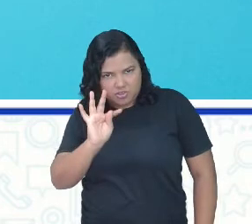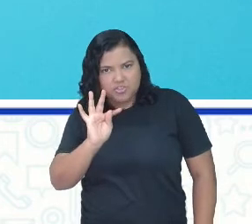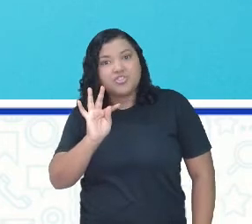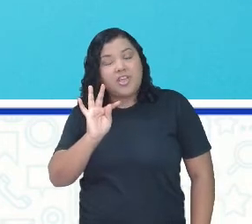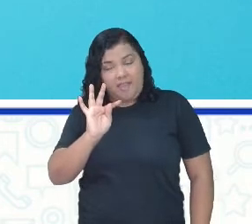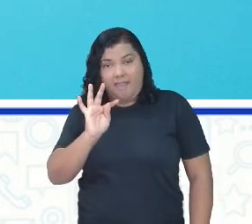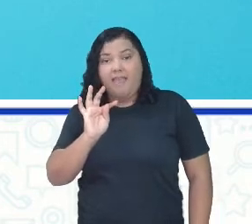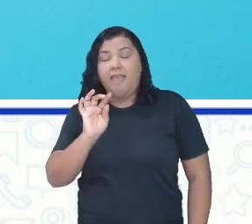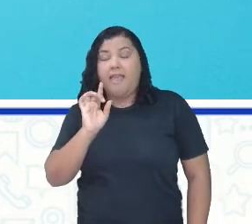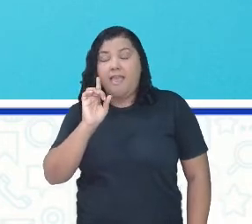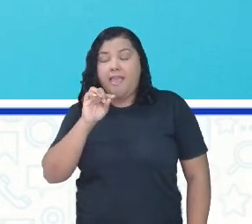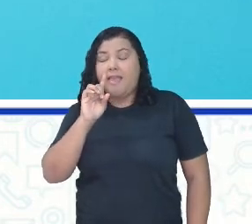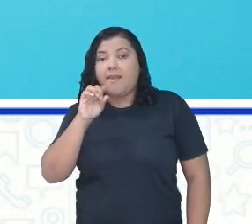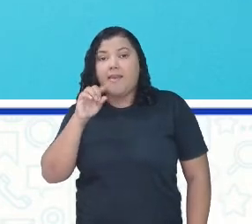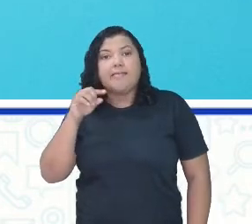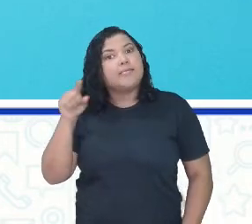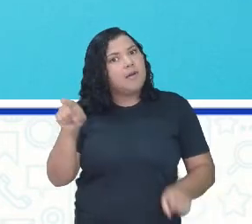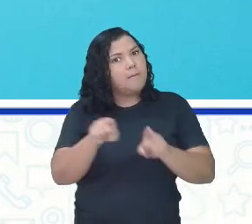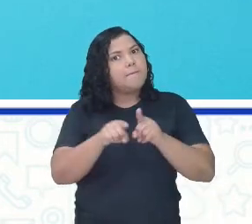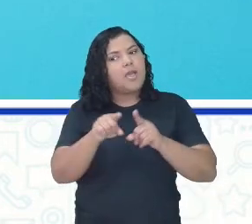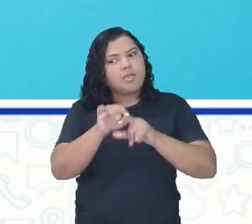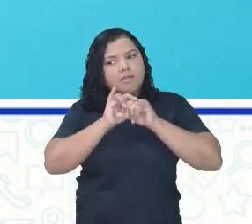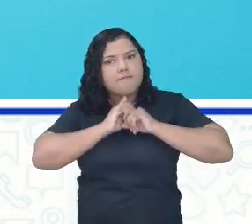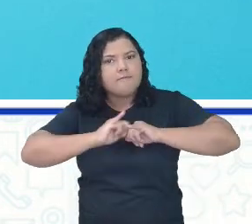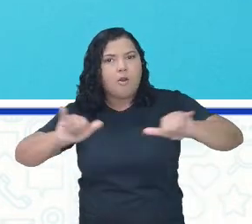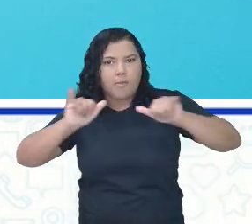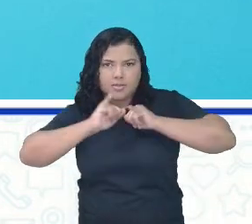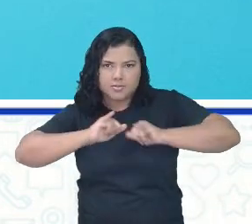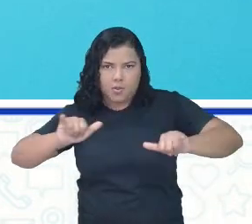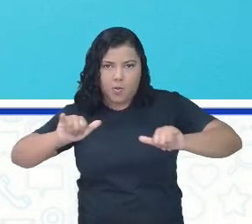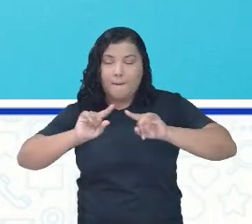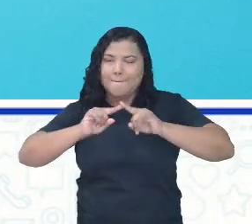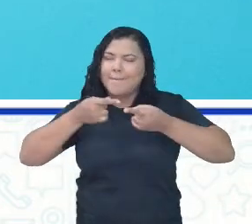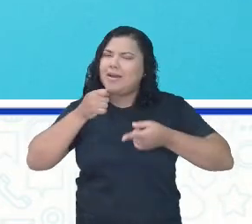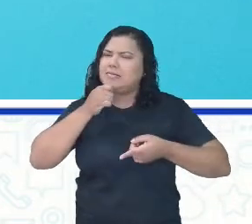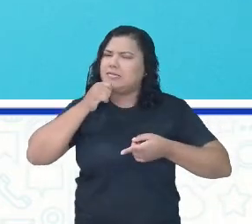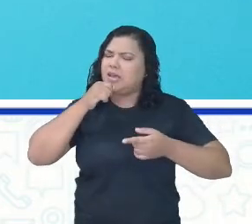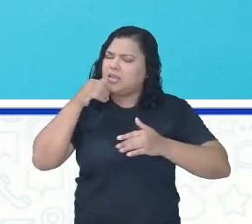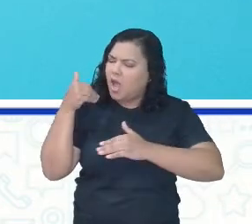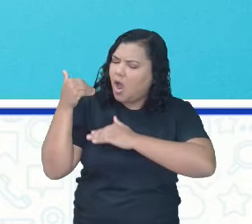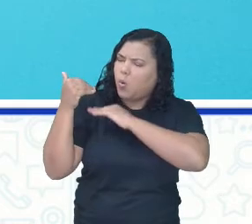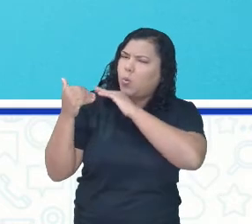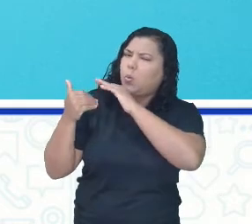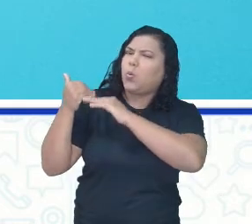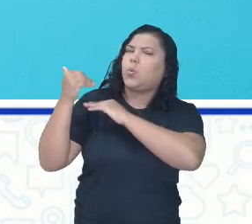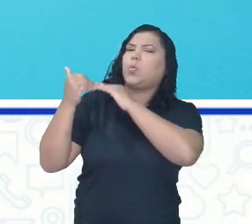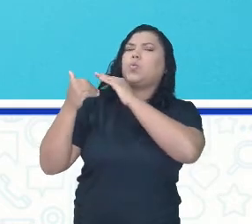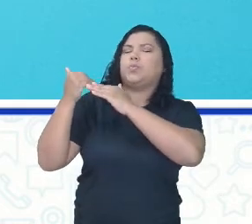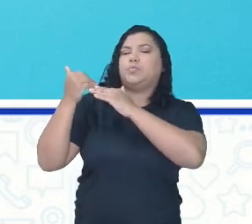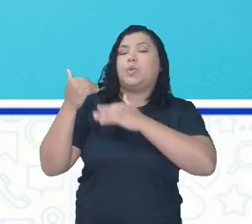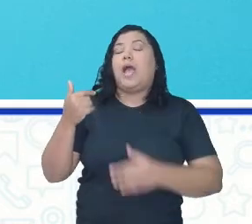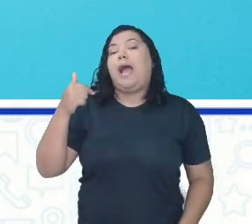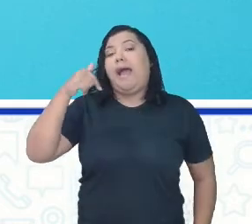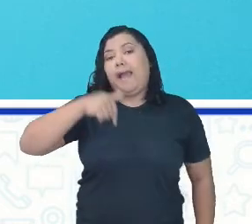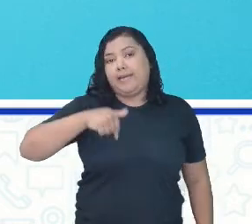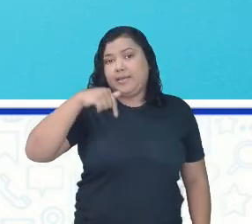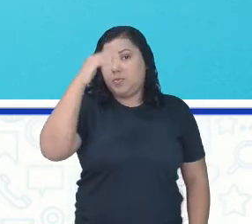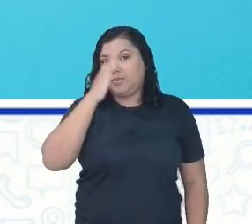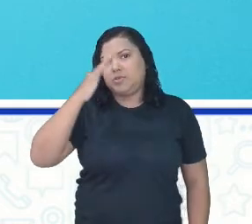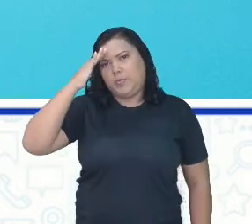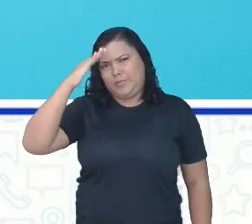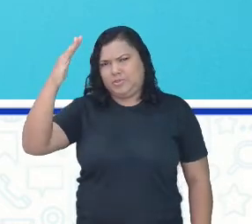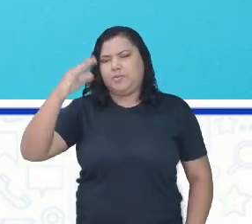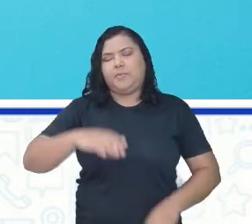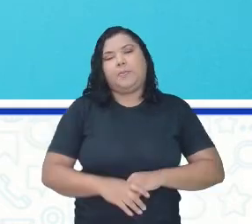mídia podcast é muito recente e ainda está em seu processo de crescimento, principalmente no Brasil, onde